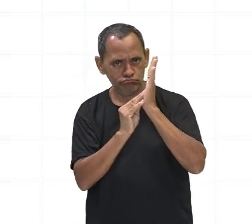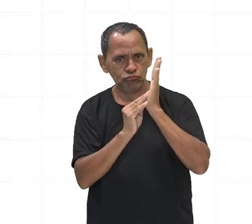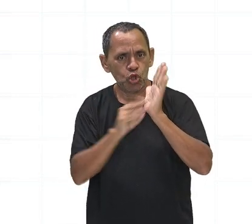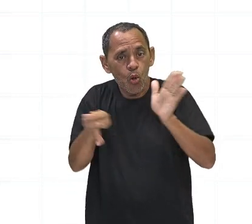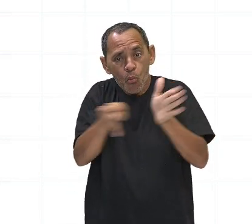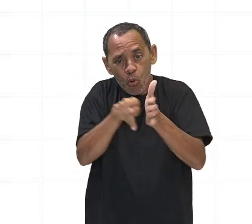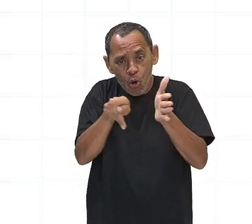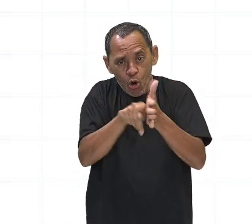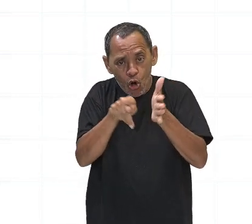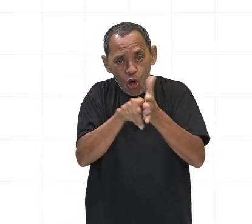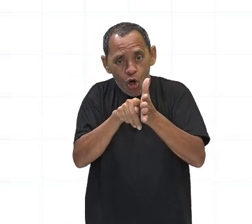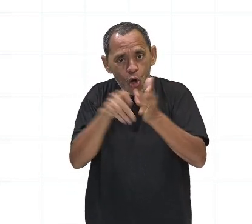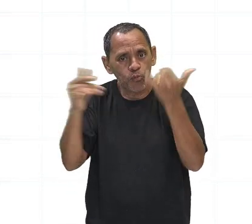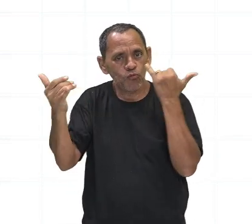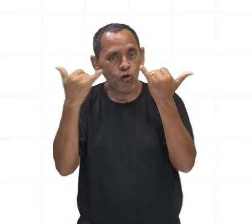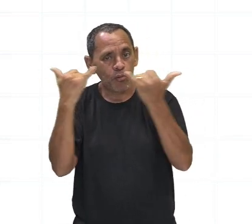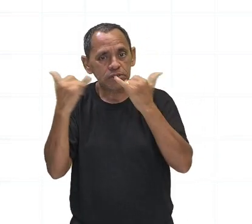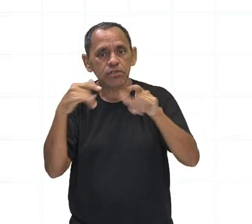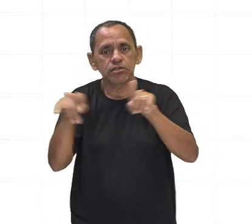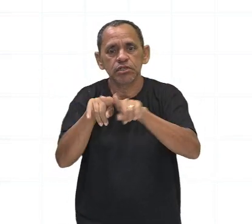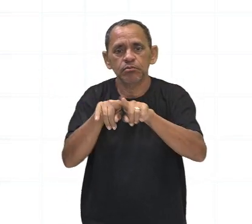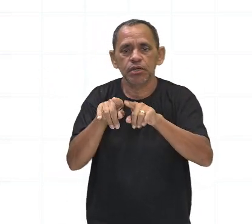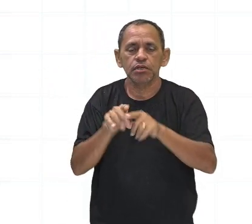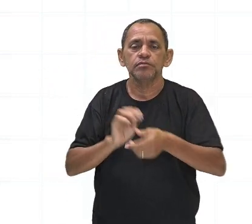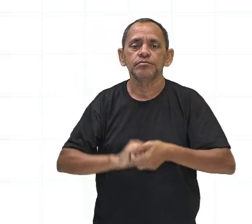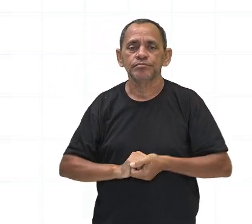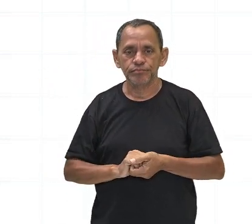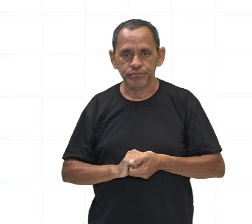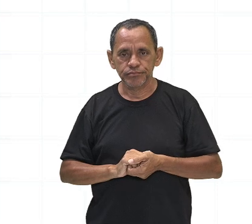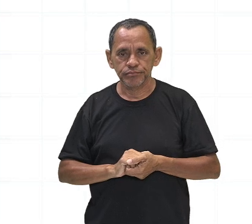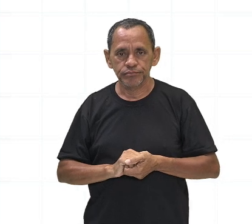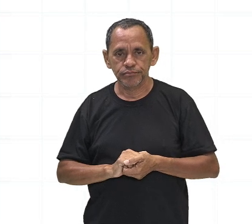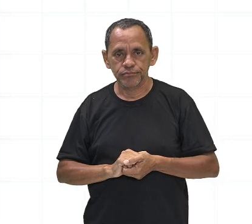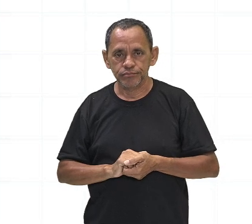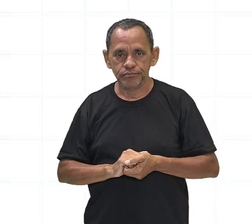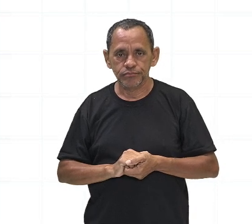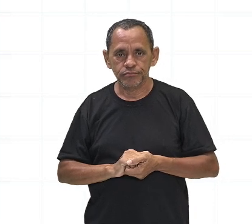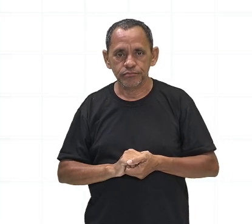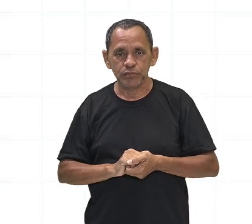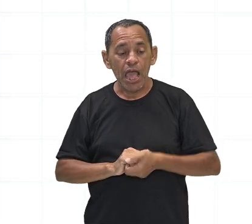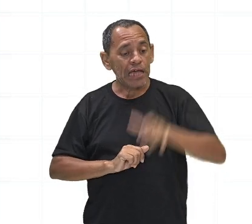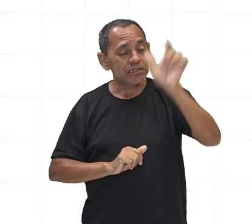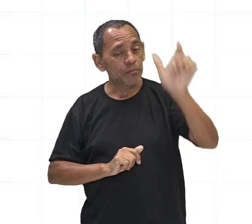só, né? O locutor, aquele que está falando, ele vai